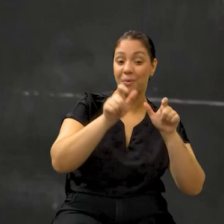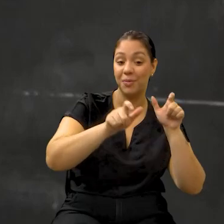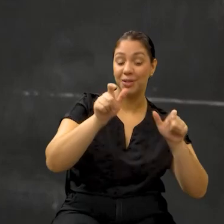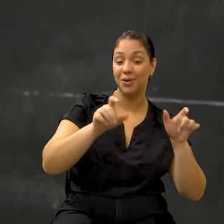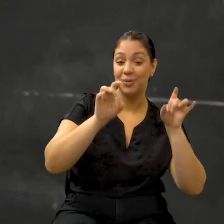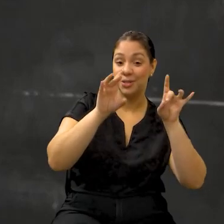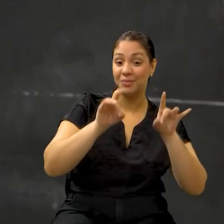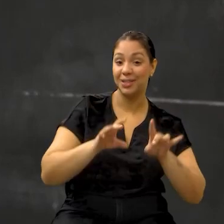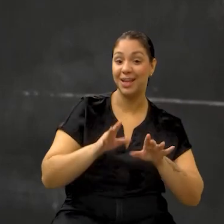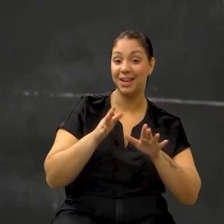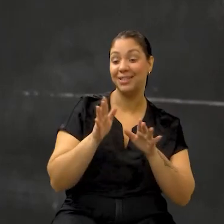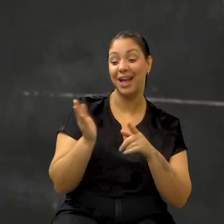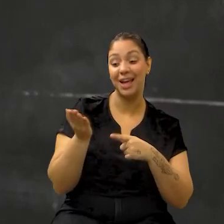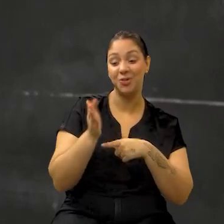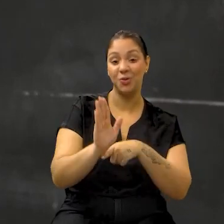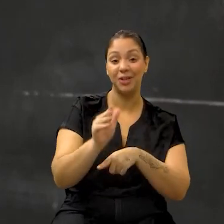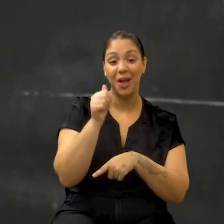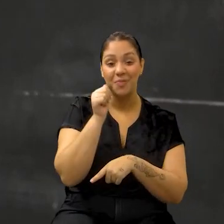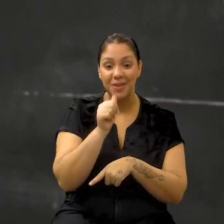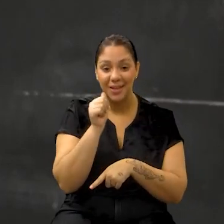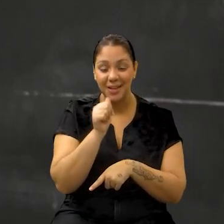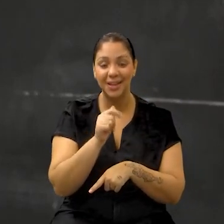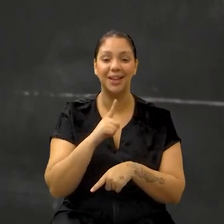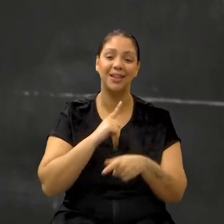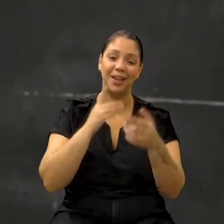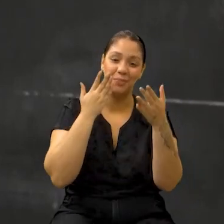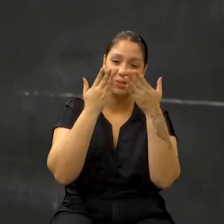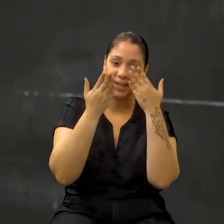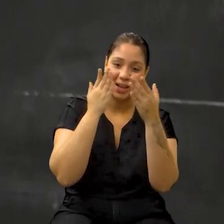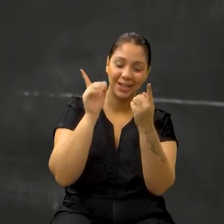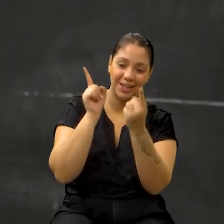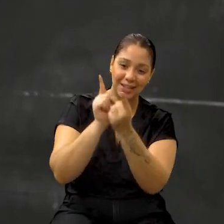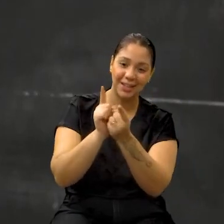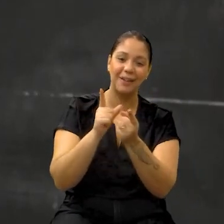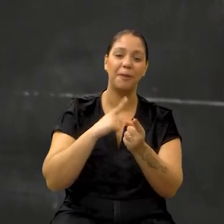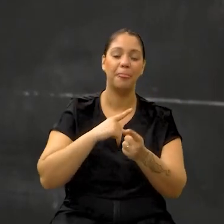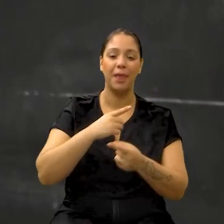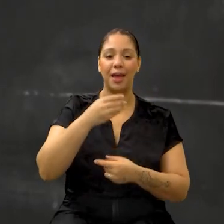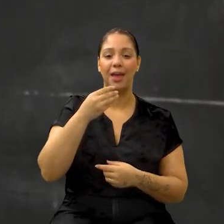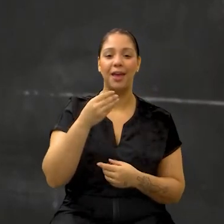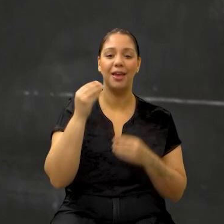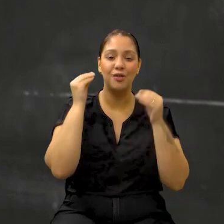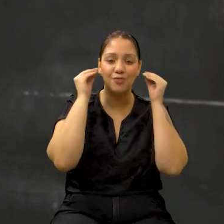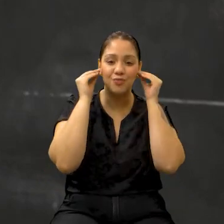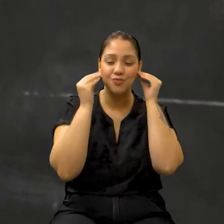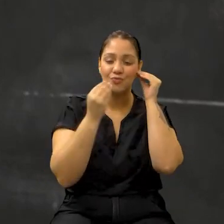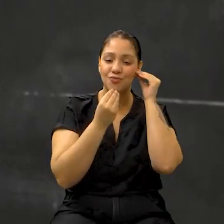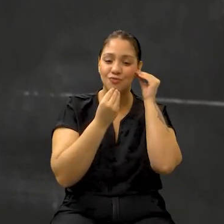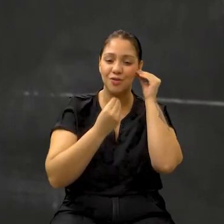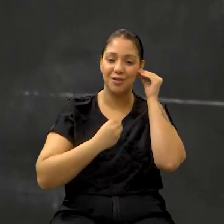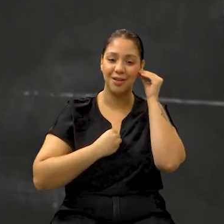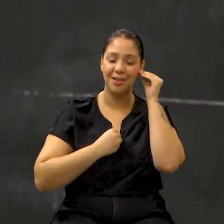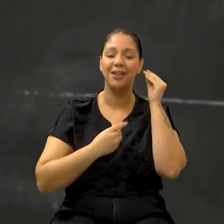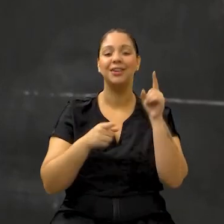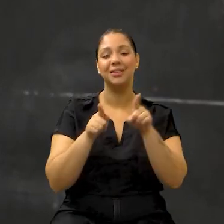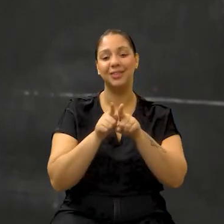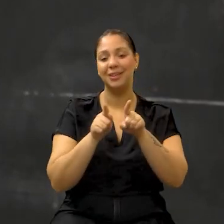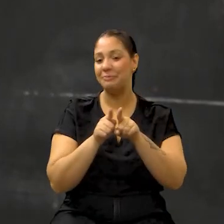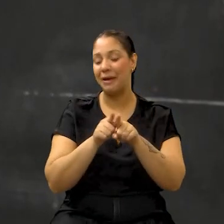alguns especialistas para ajudar nesse caso. Ele chama um psicanalista, chama um otorrino, chama